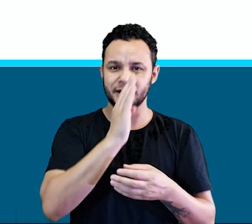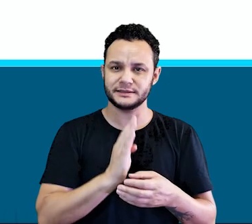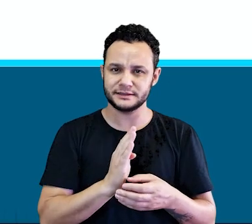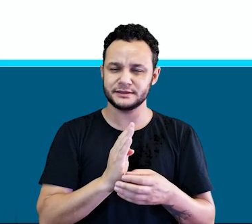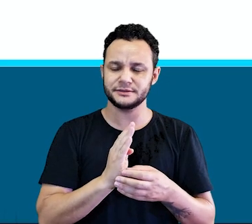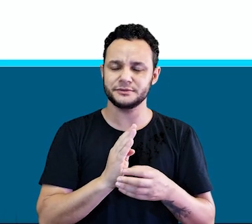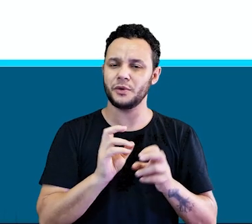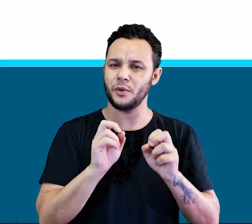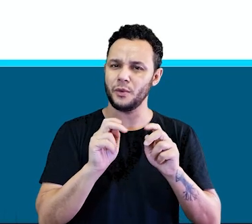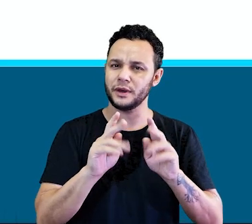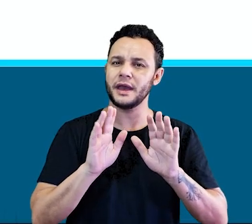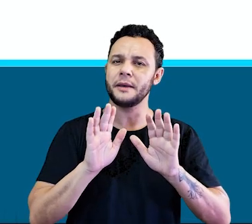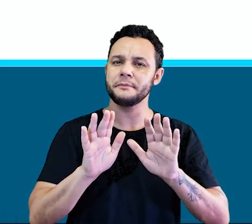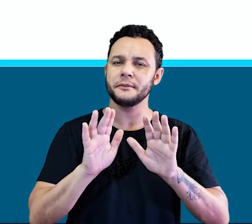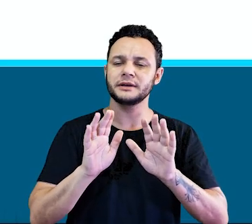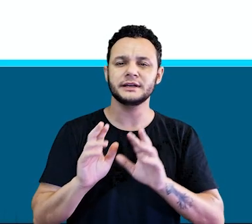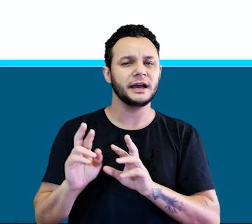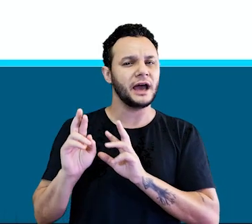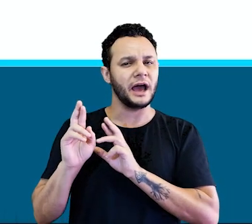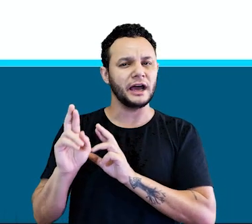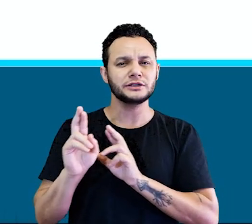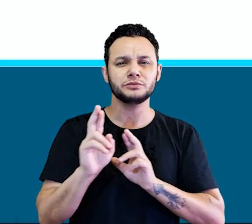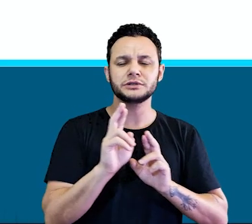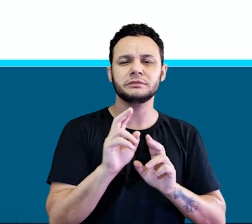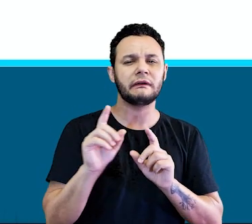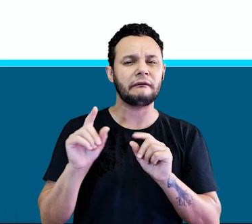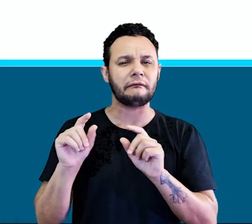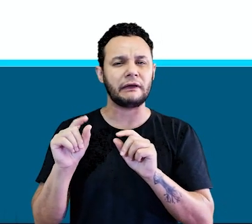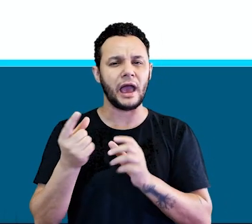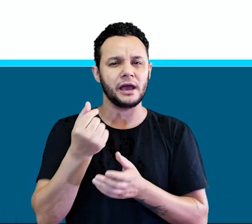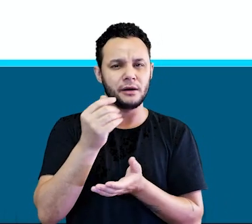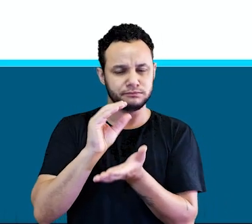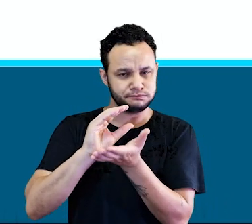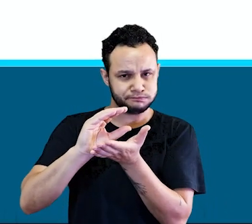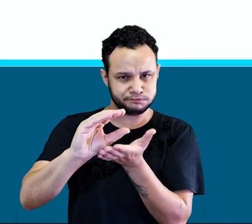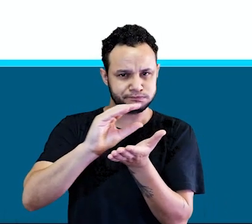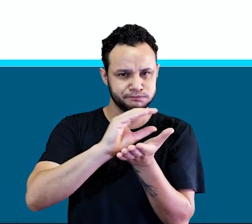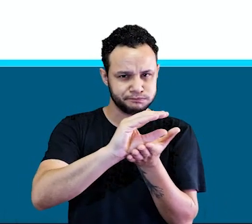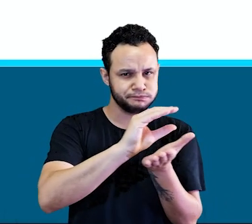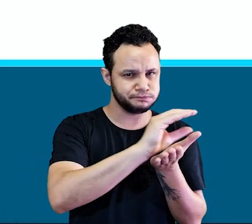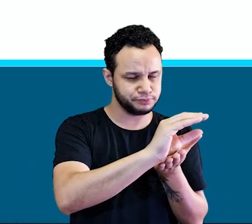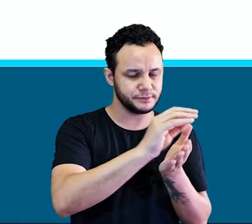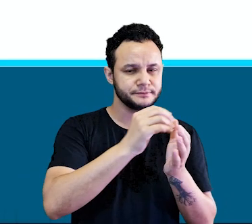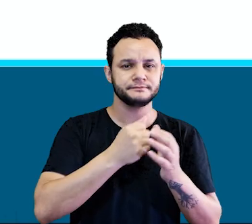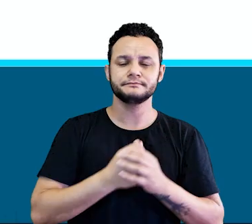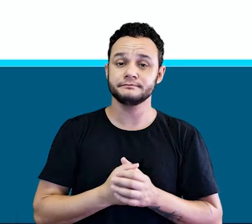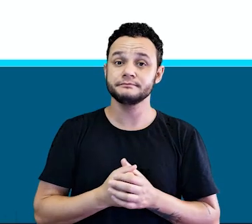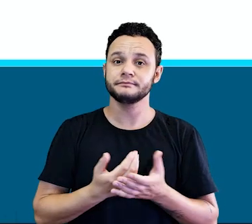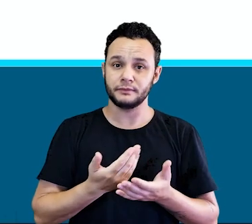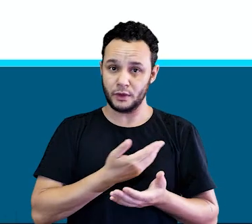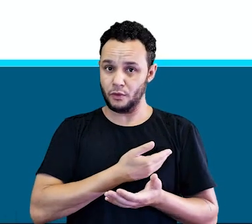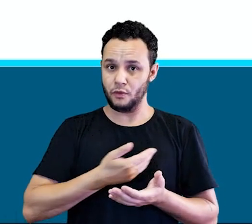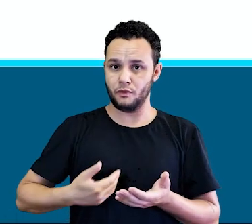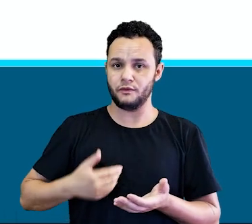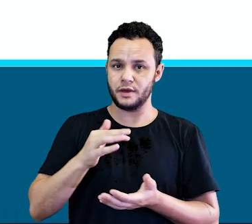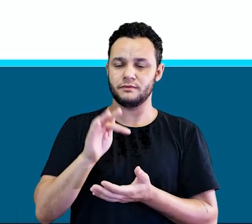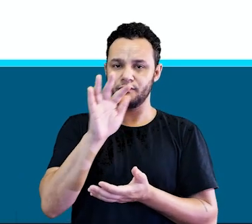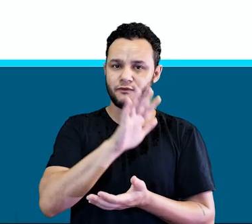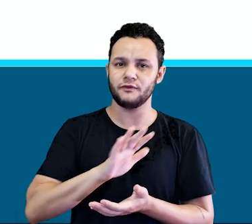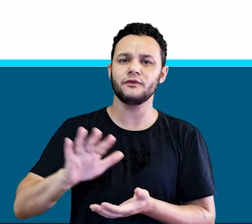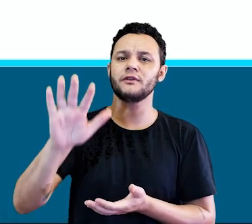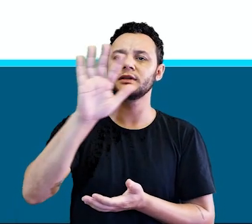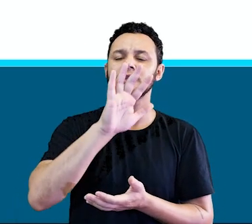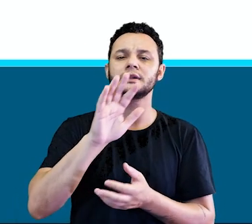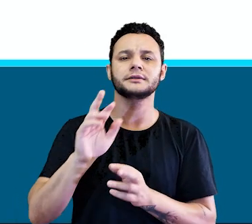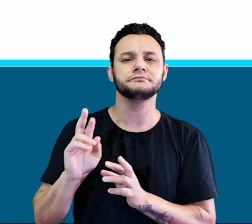brasileiro, de quem que é a responsabilidade de quem em relação a financiamento, né? Bom, a gente tem o governo federal,